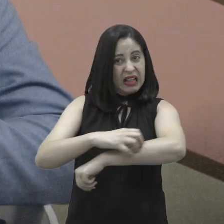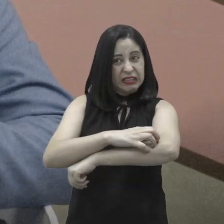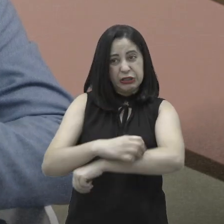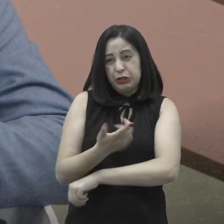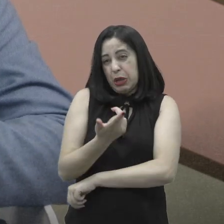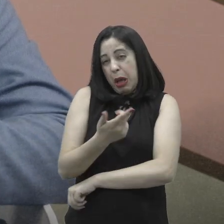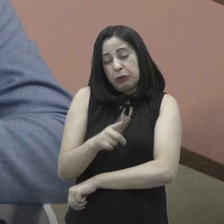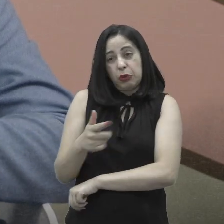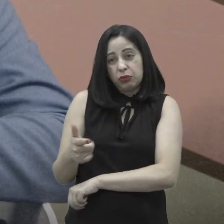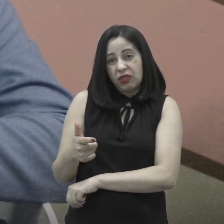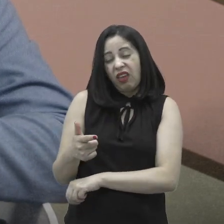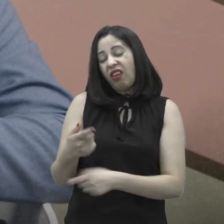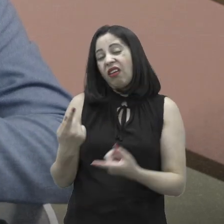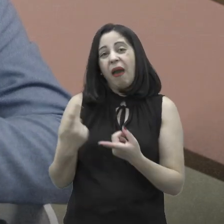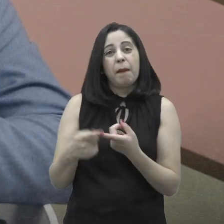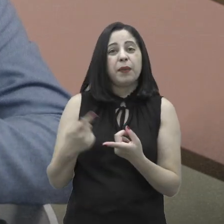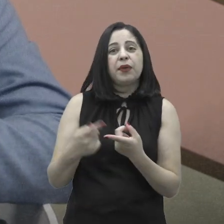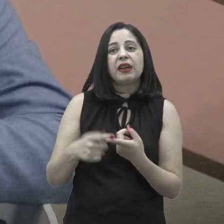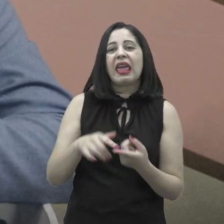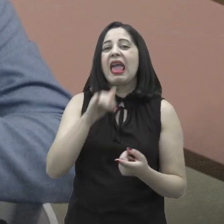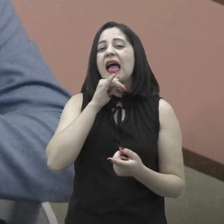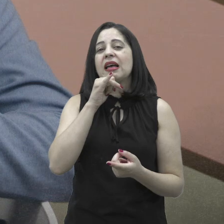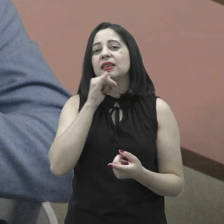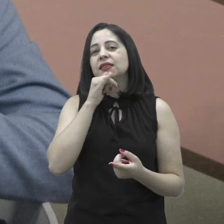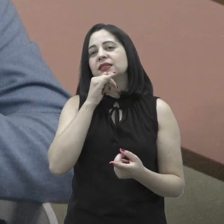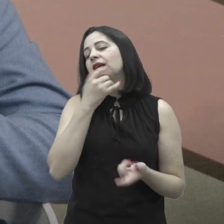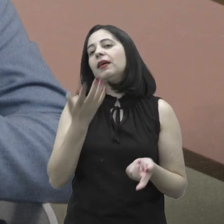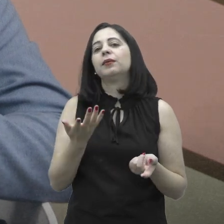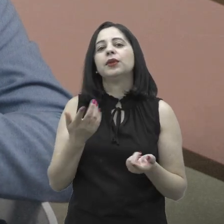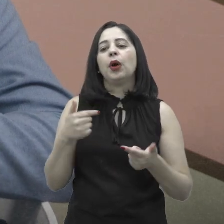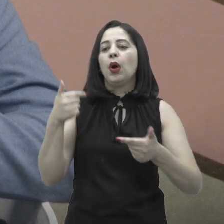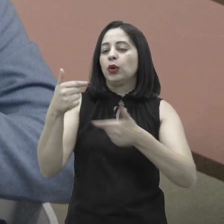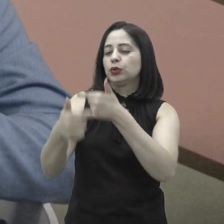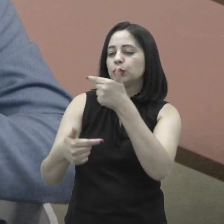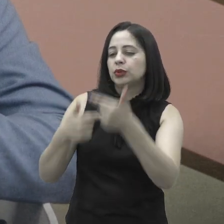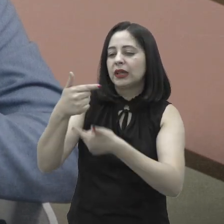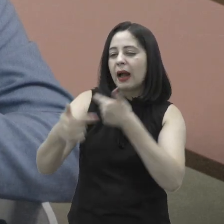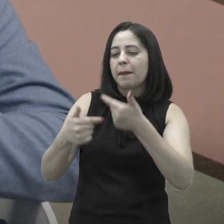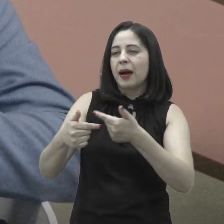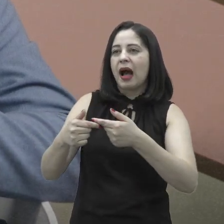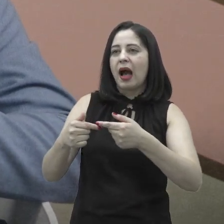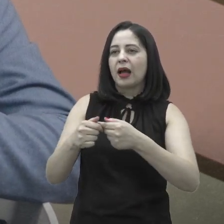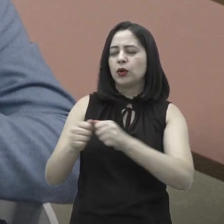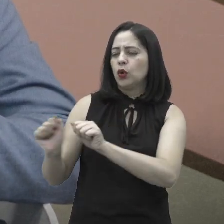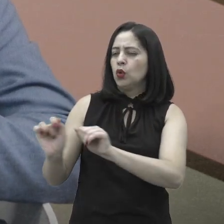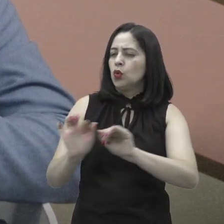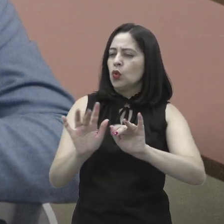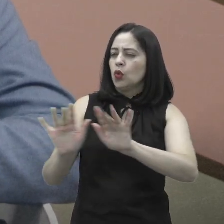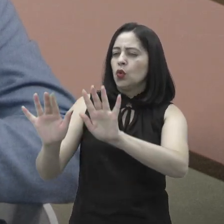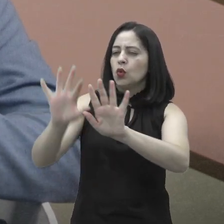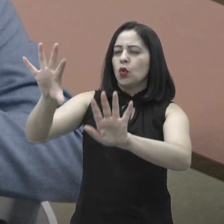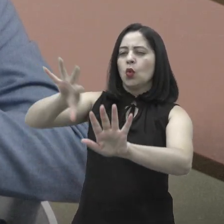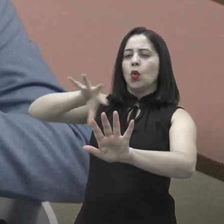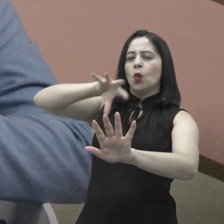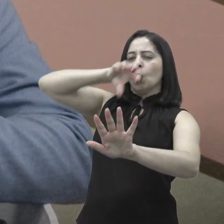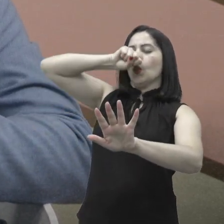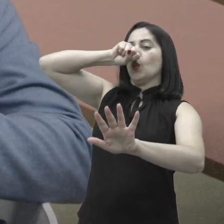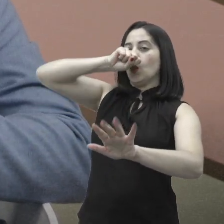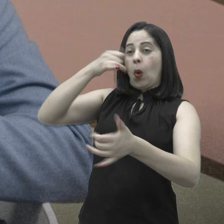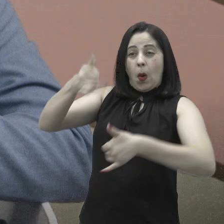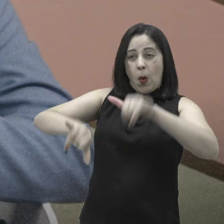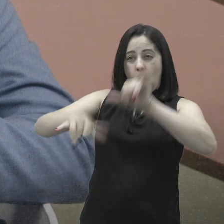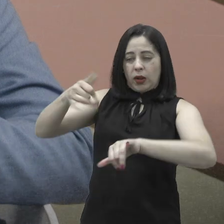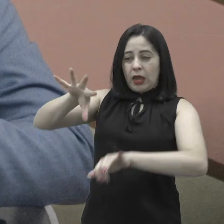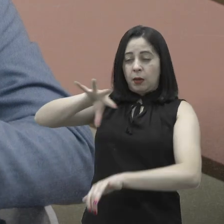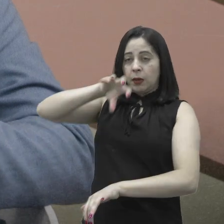vivência, o que você passou pela vida, às vezes o seu trabalho, que você se expôs ali a muita fumaça, a algum produto tóxico que acaba